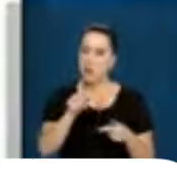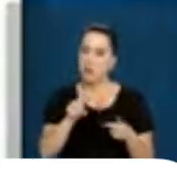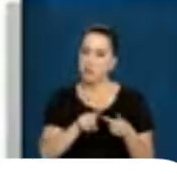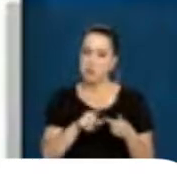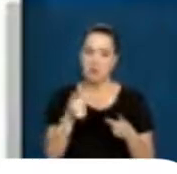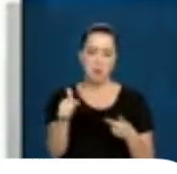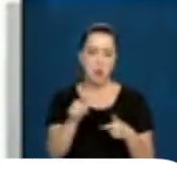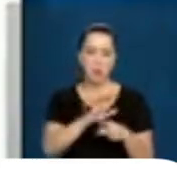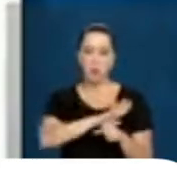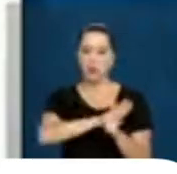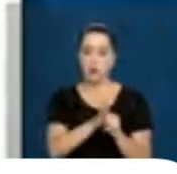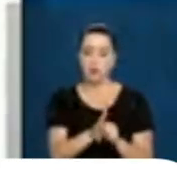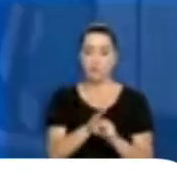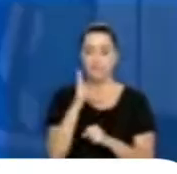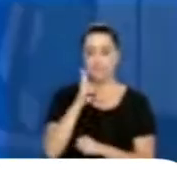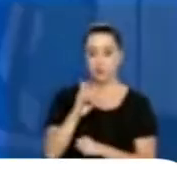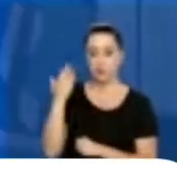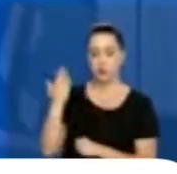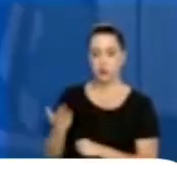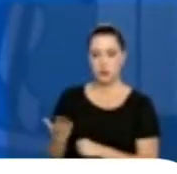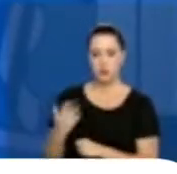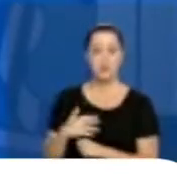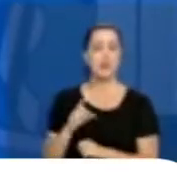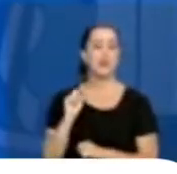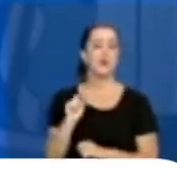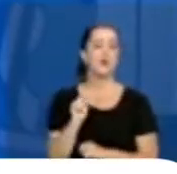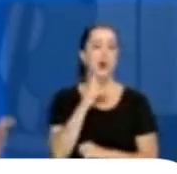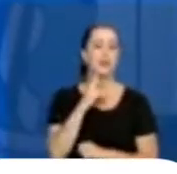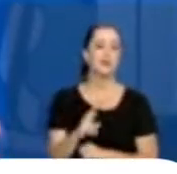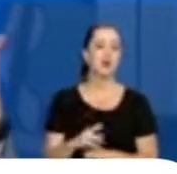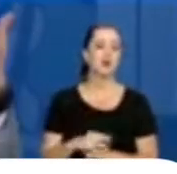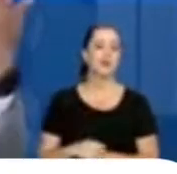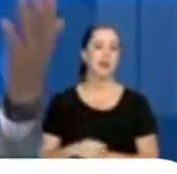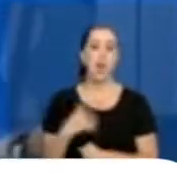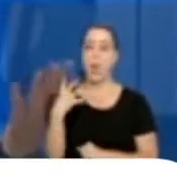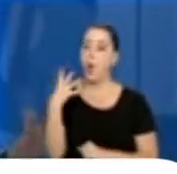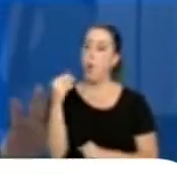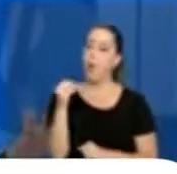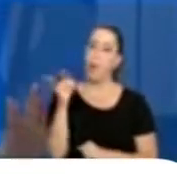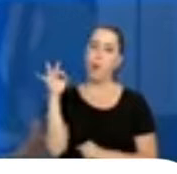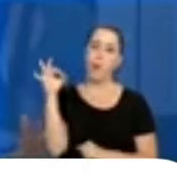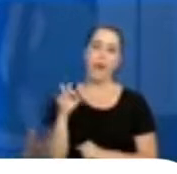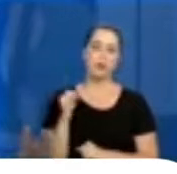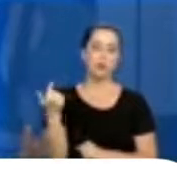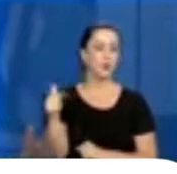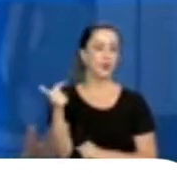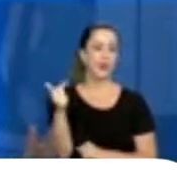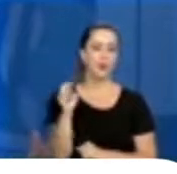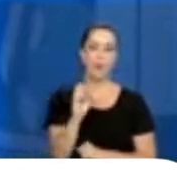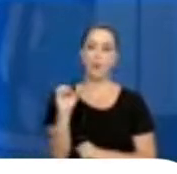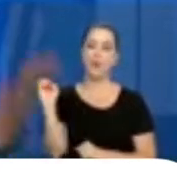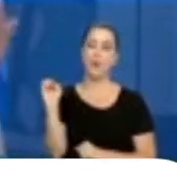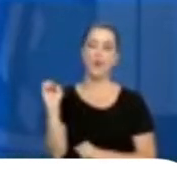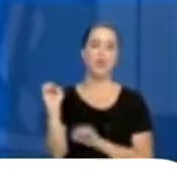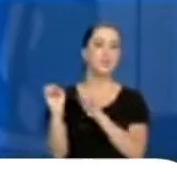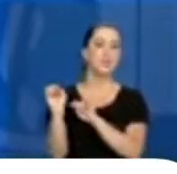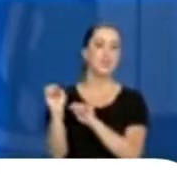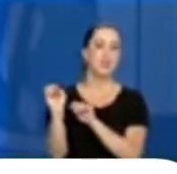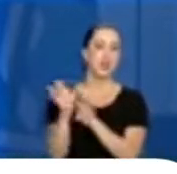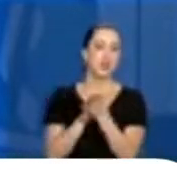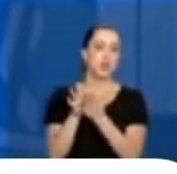de 40% dos municípios brasileiros não tem nem registro de síndrome respiratória aguda grave,